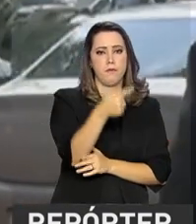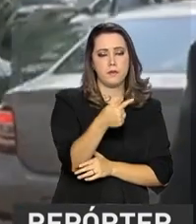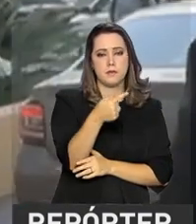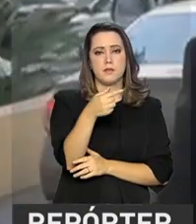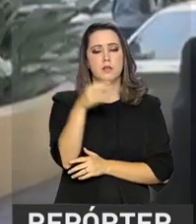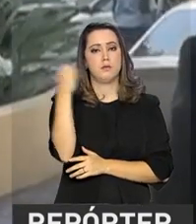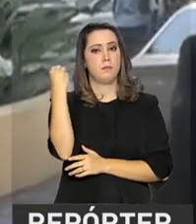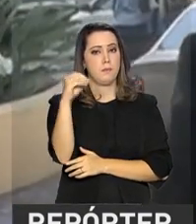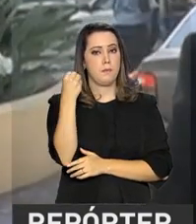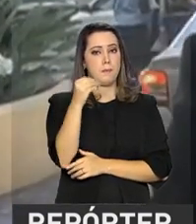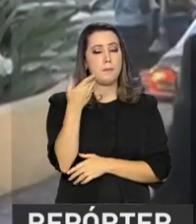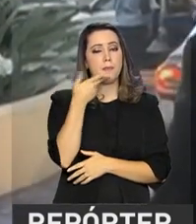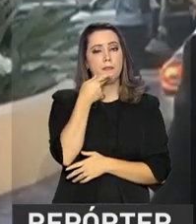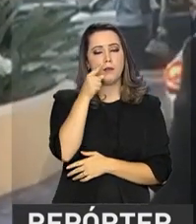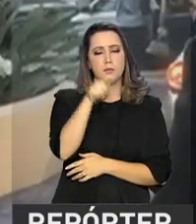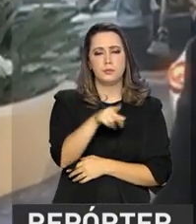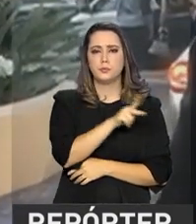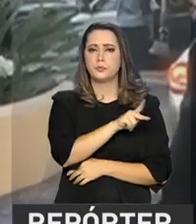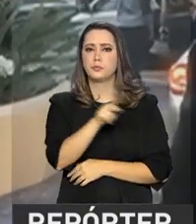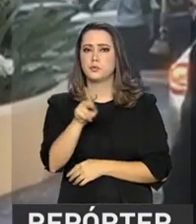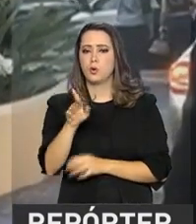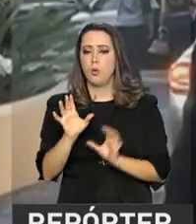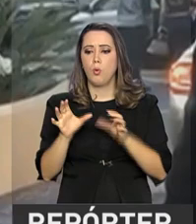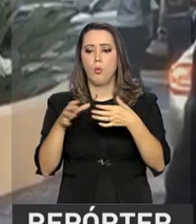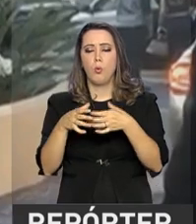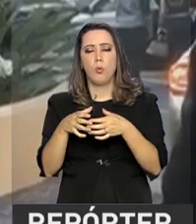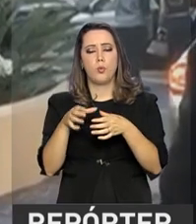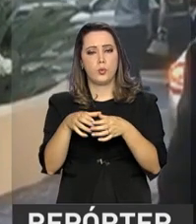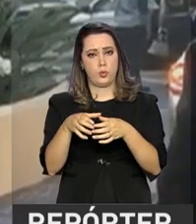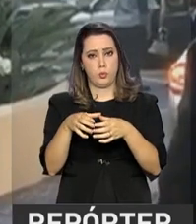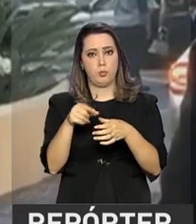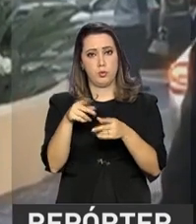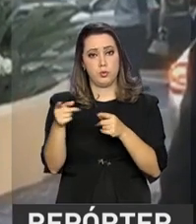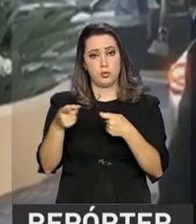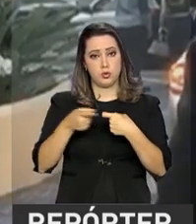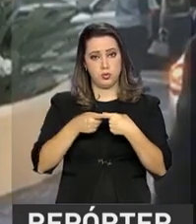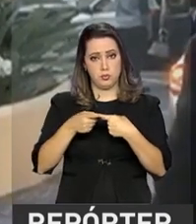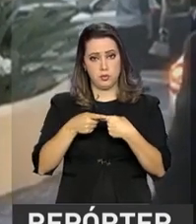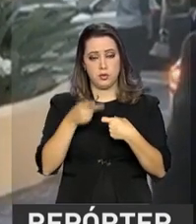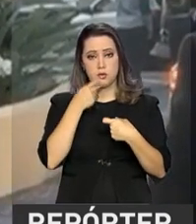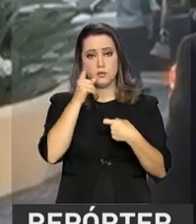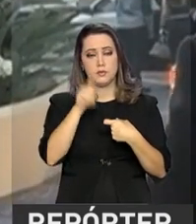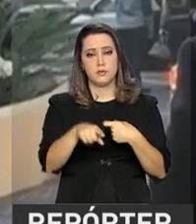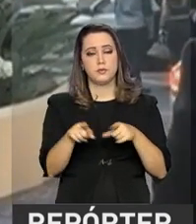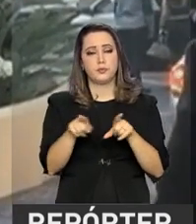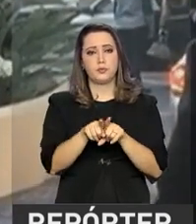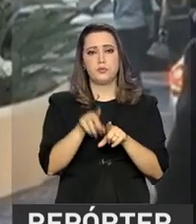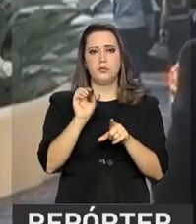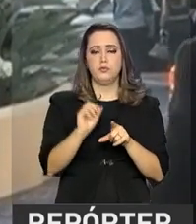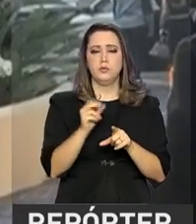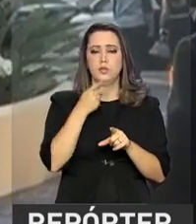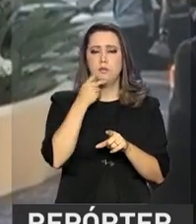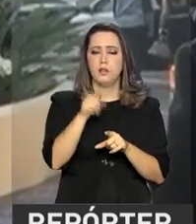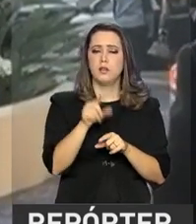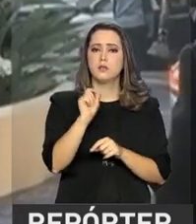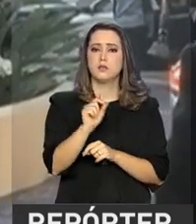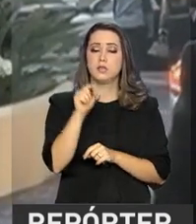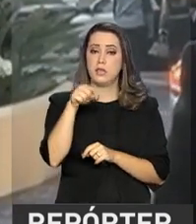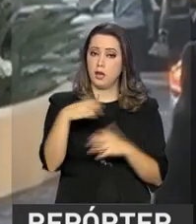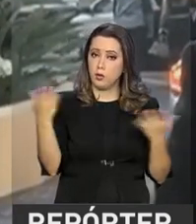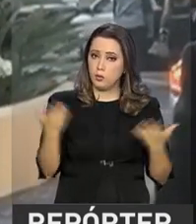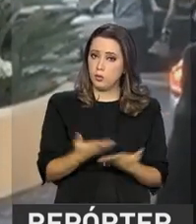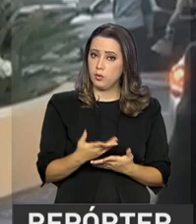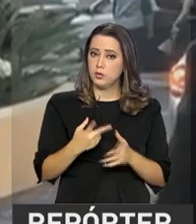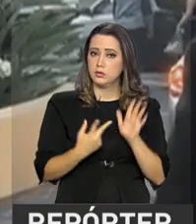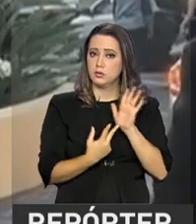segundo informações dos médicos da equipe coordenada pelo cardiologista roberto kalil filho eo urologista miguel srougi desta vez